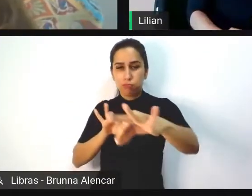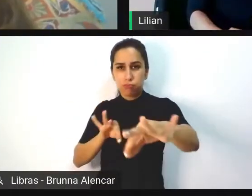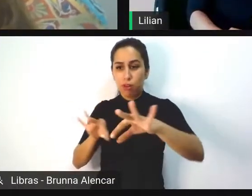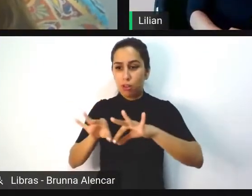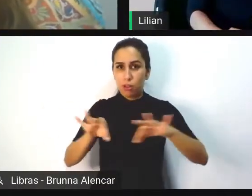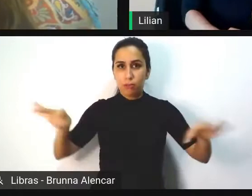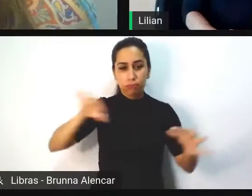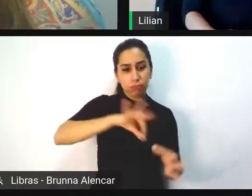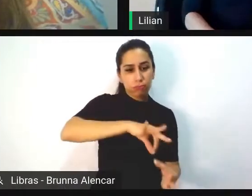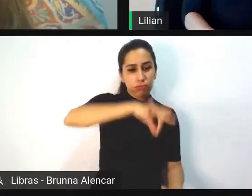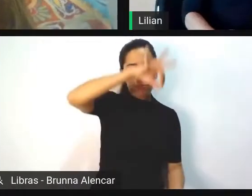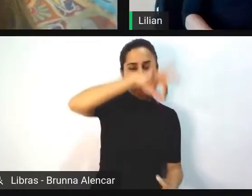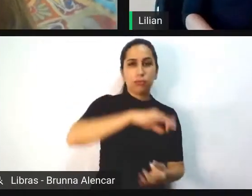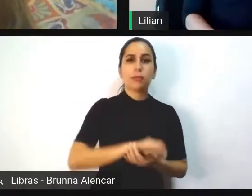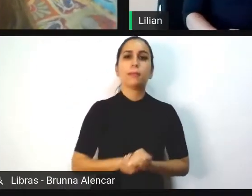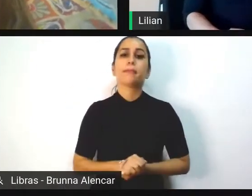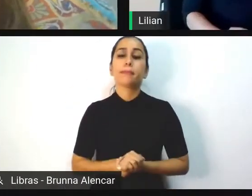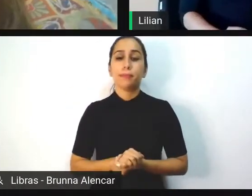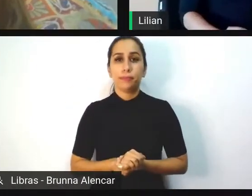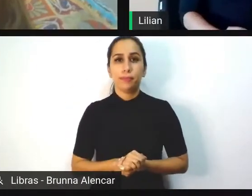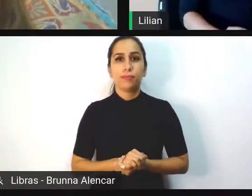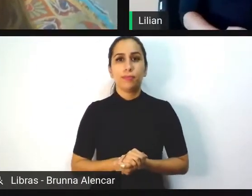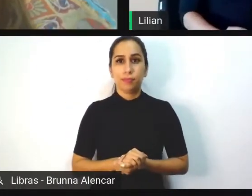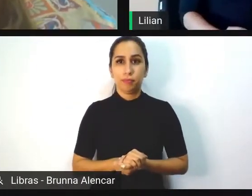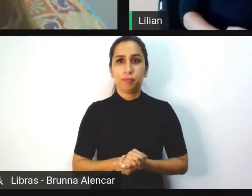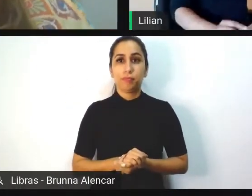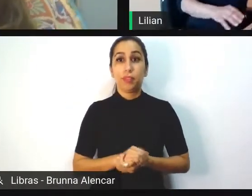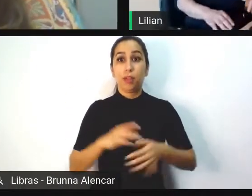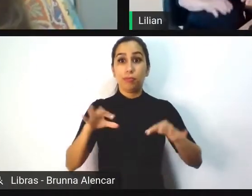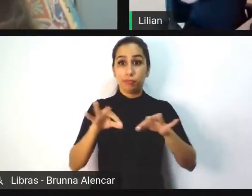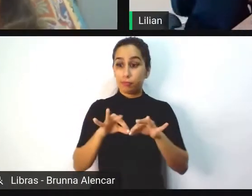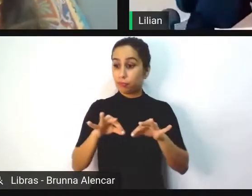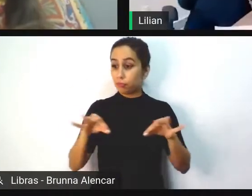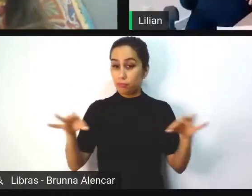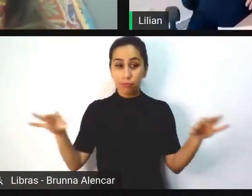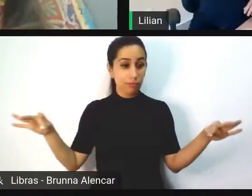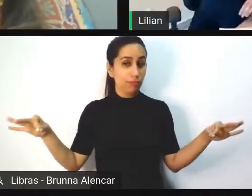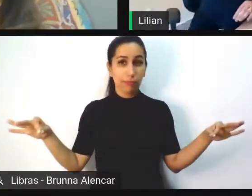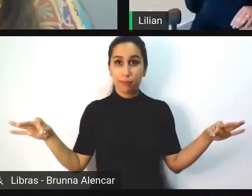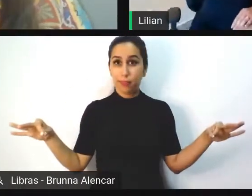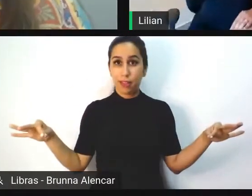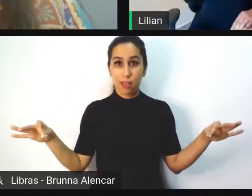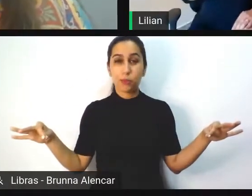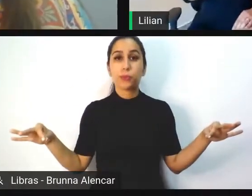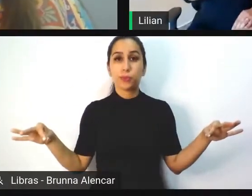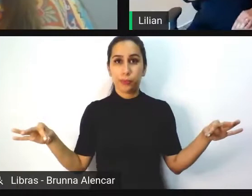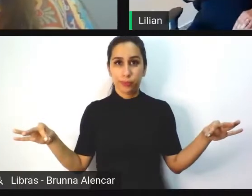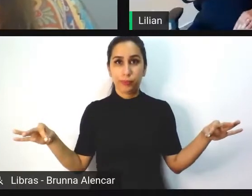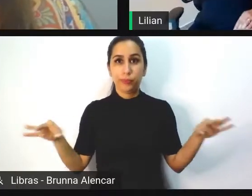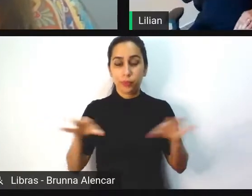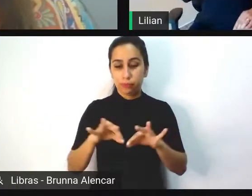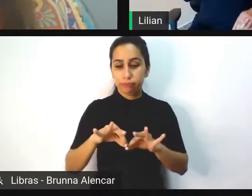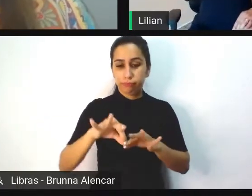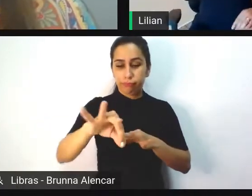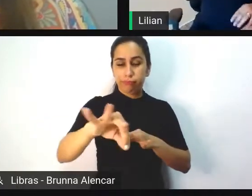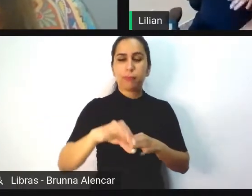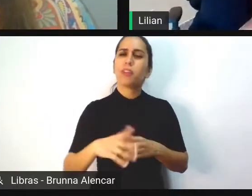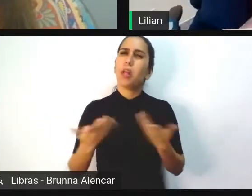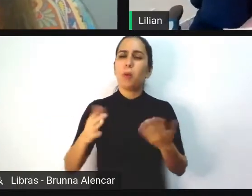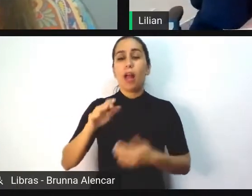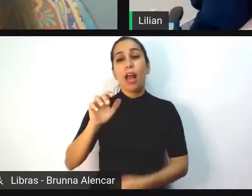frontal, ela tem que ter no mínimo 90 centímetros, né? A altura, que ela vai de 70